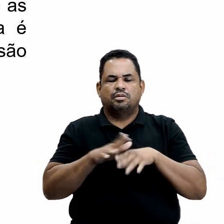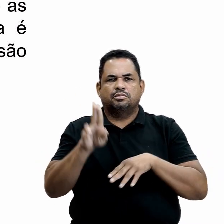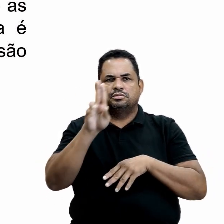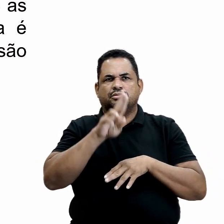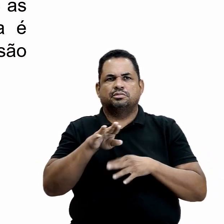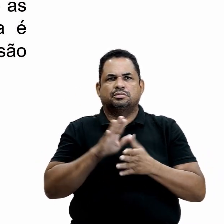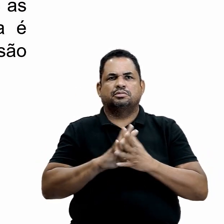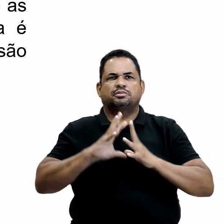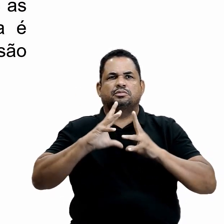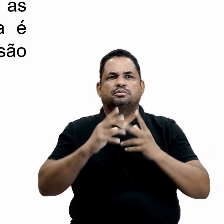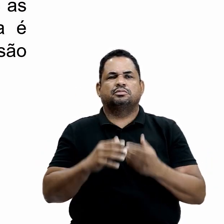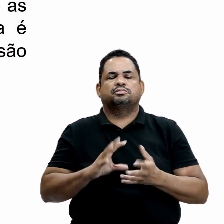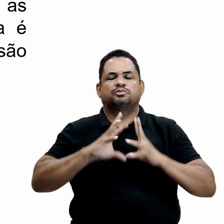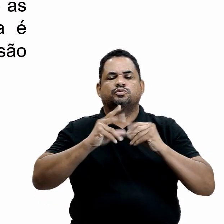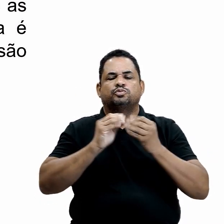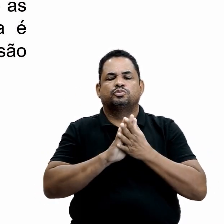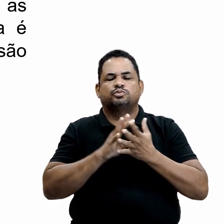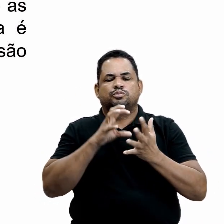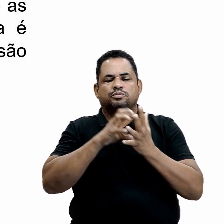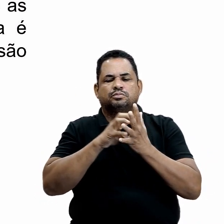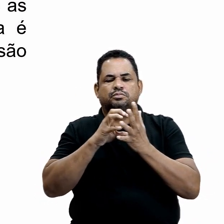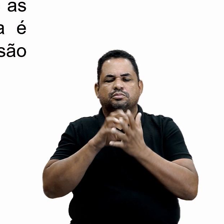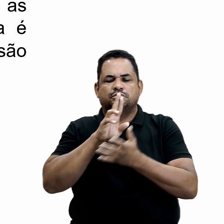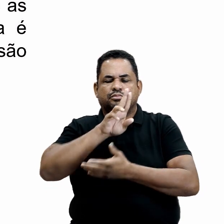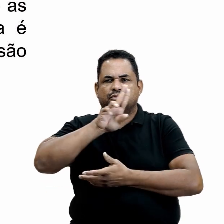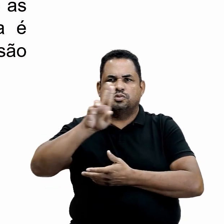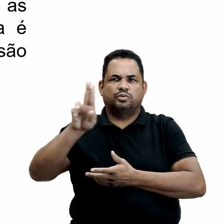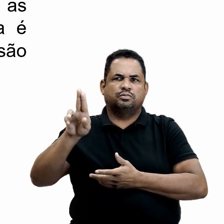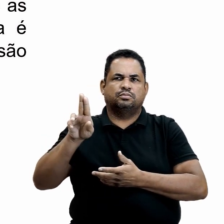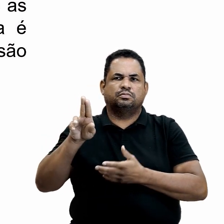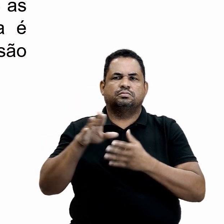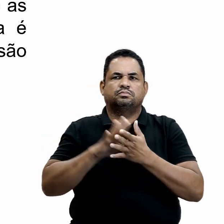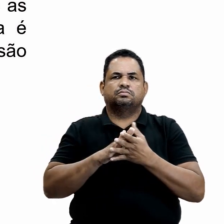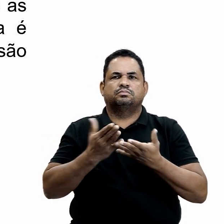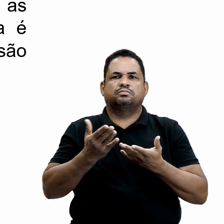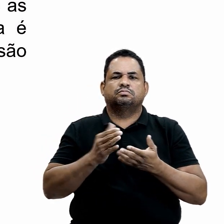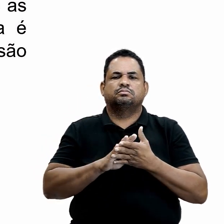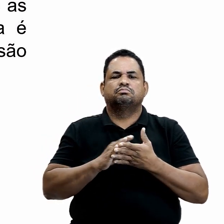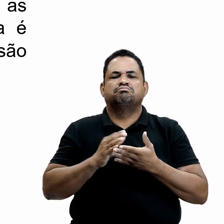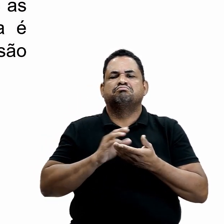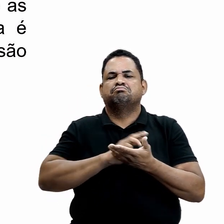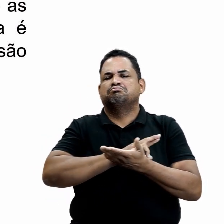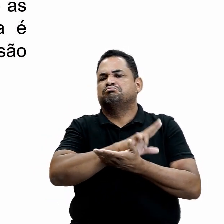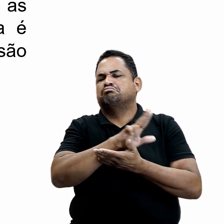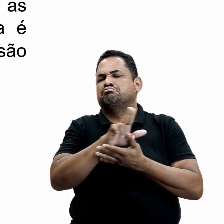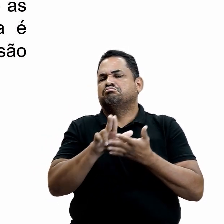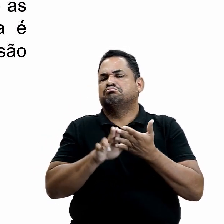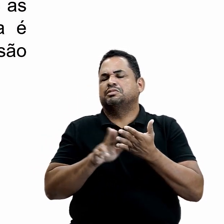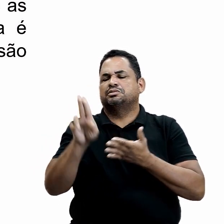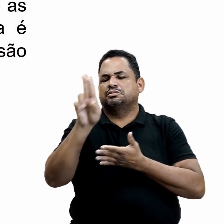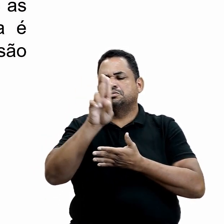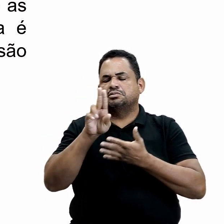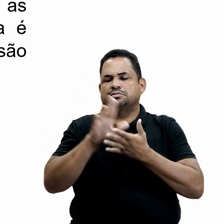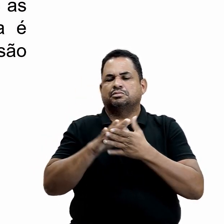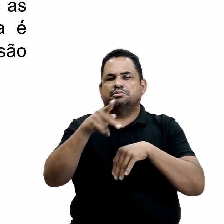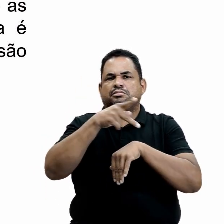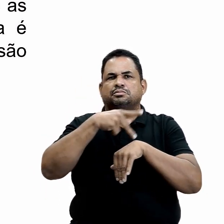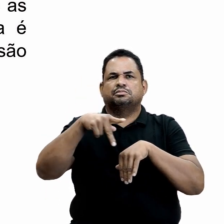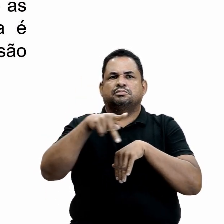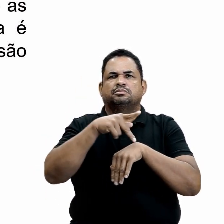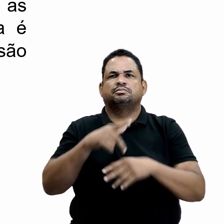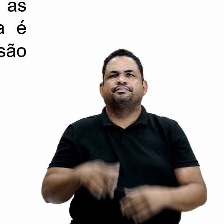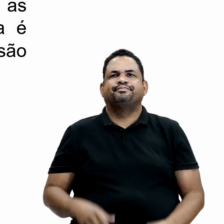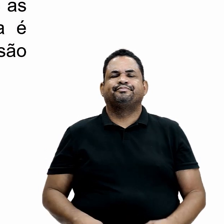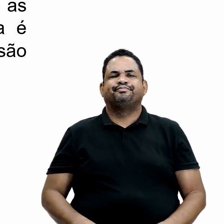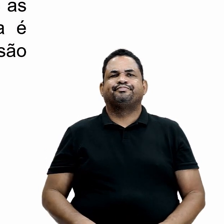Todos os símbolos, todas as nomenclaturas, internacionalmente, então, são todas